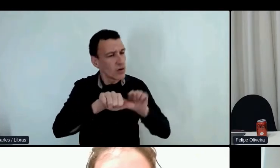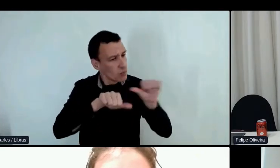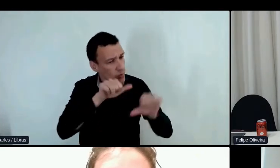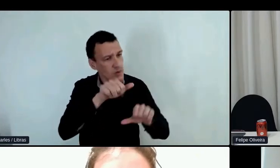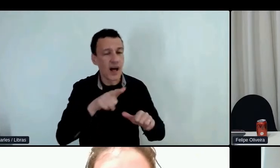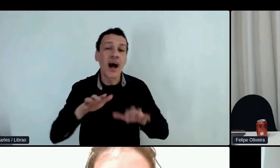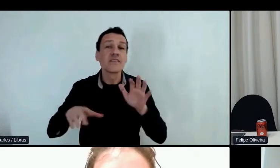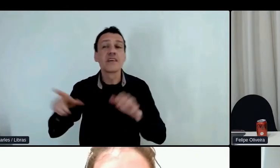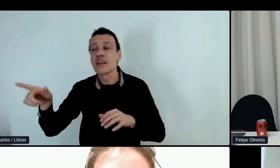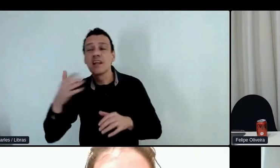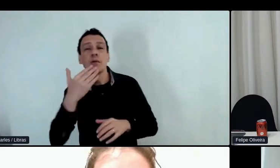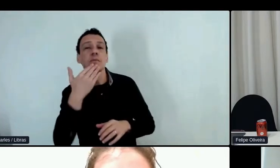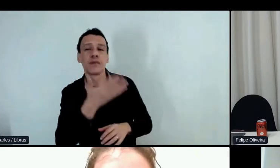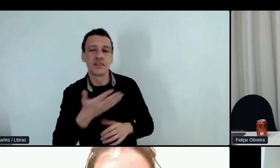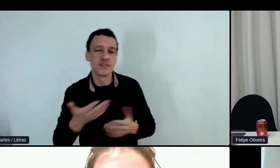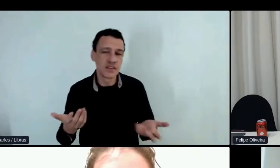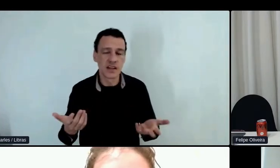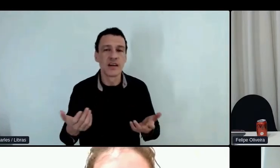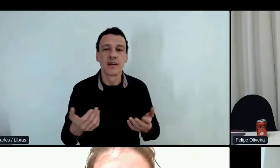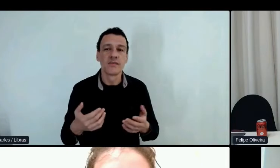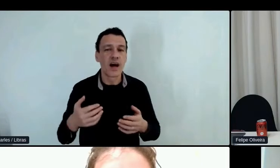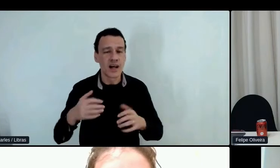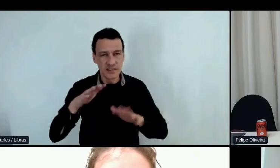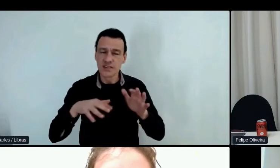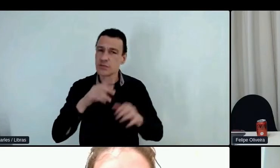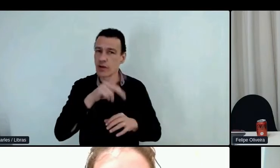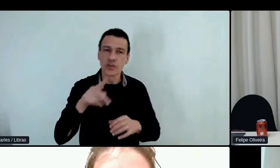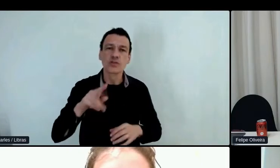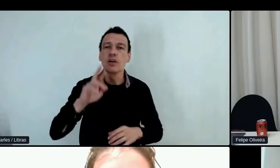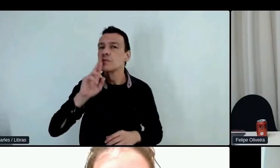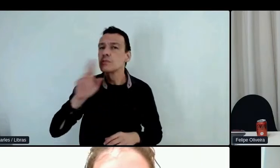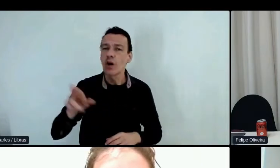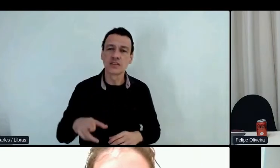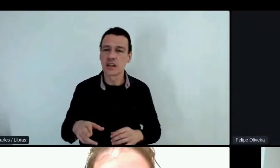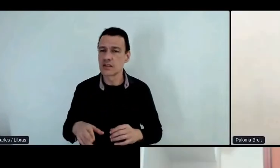E eu falava, então, professor, olha, tal dia, né?